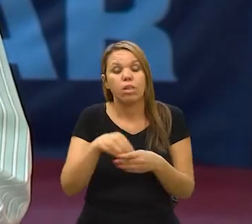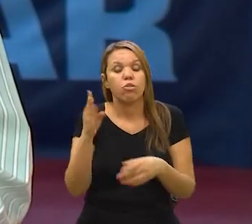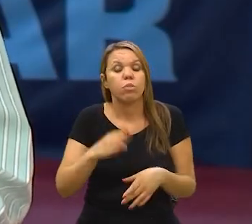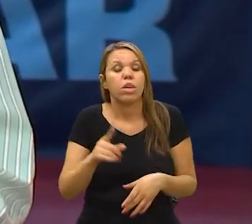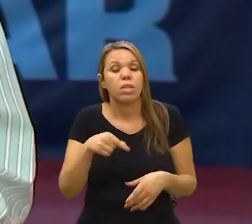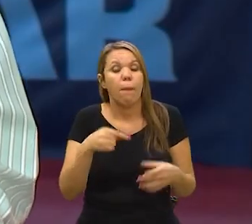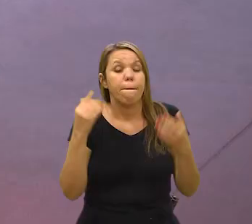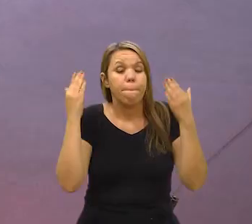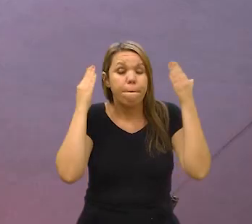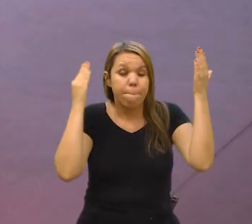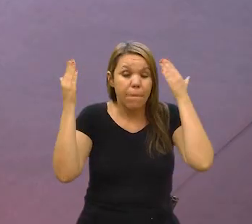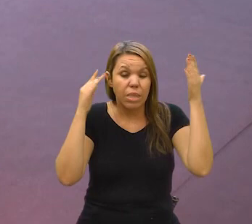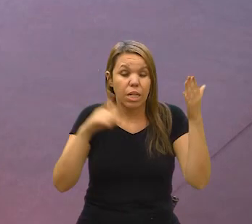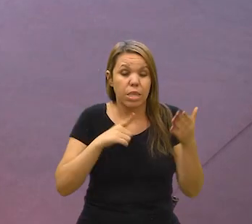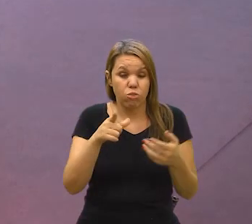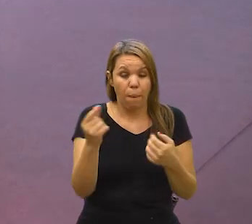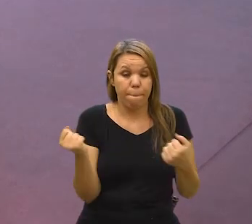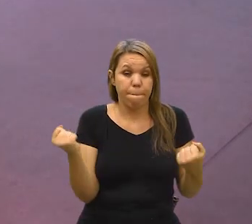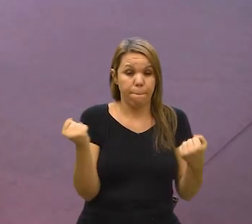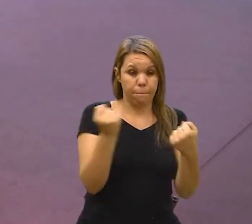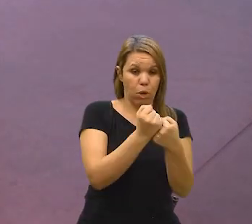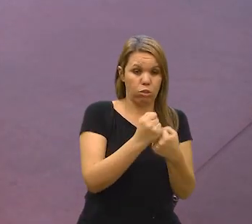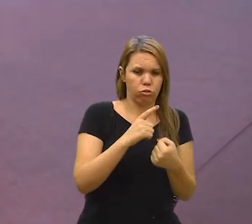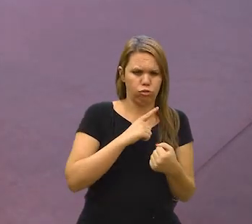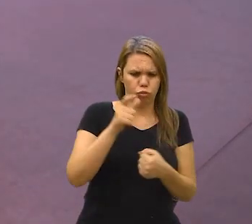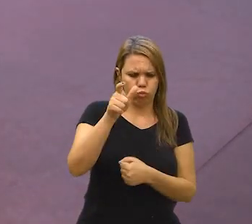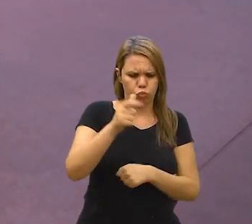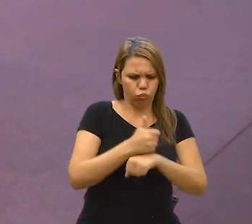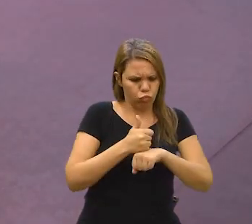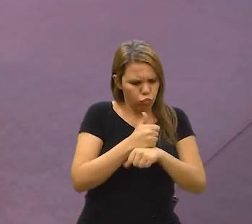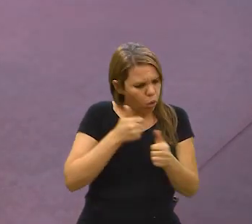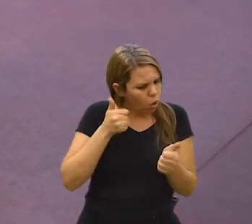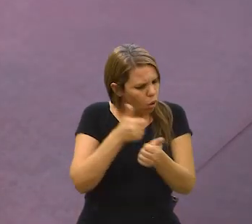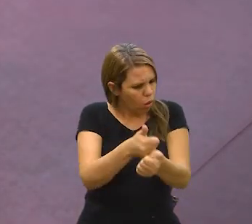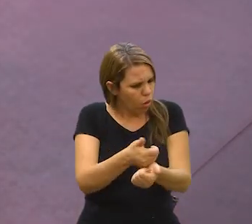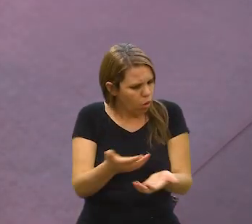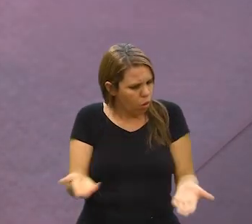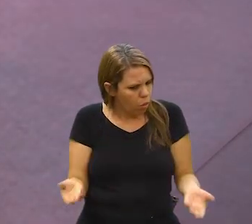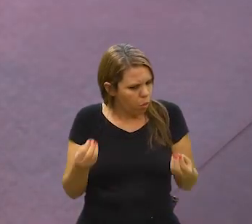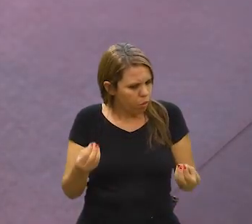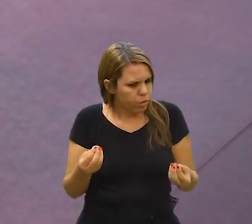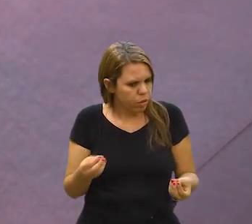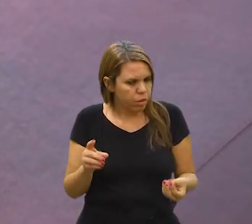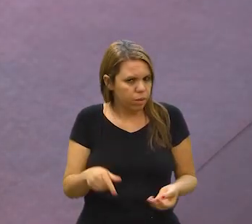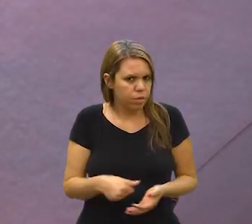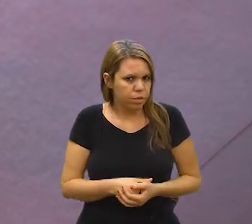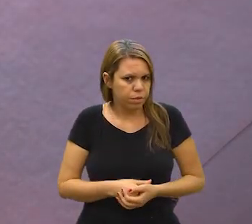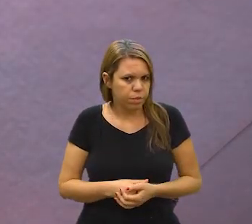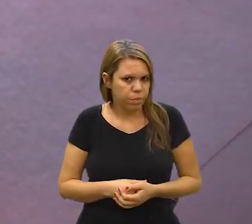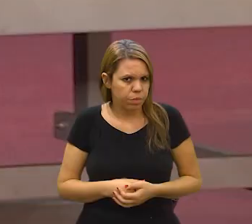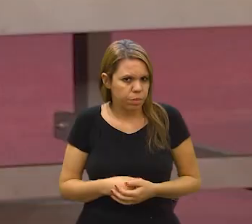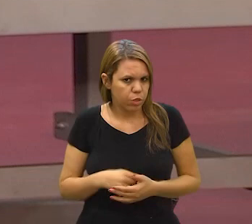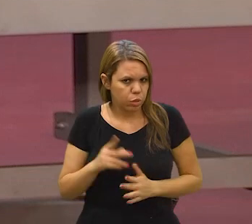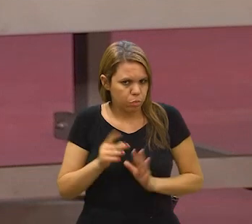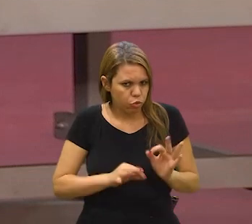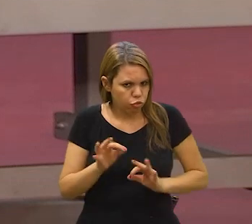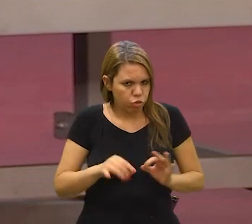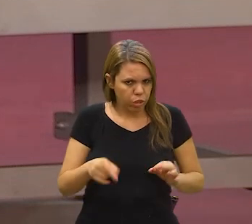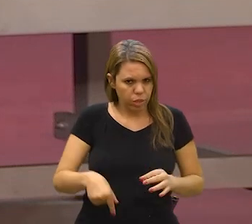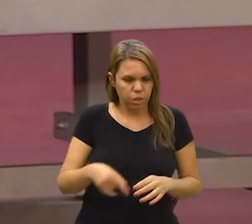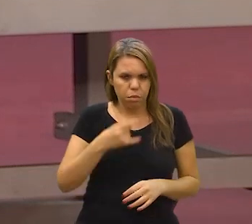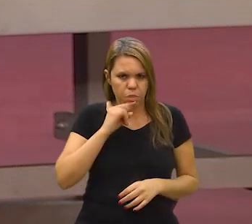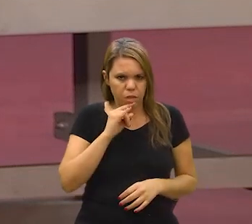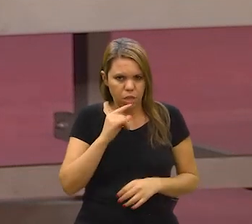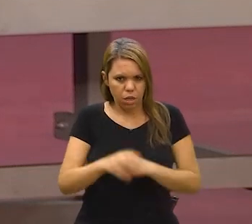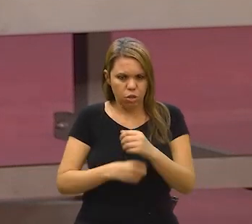Questão psicológica, você tinha apoio psicológico, você tinha um psicólogo que te acompanhava, como é que era isso? Todo o projeto que foi